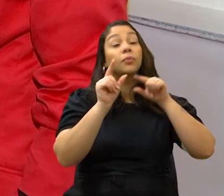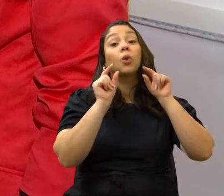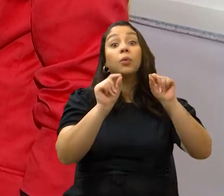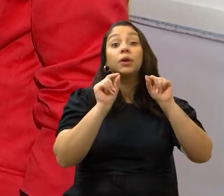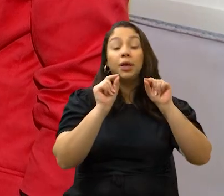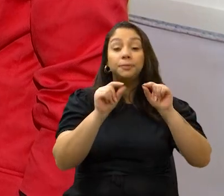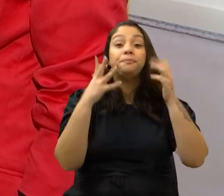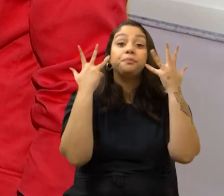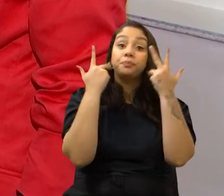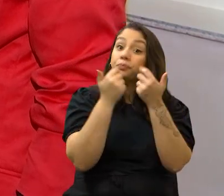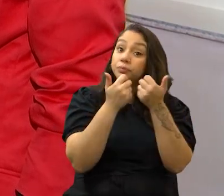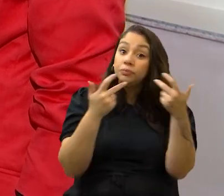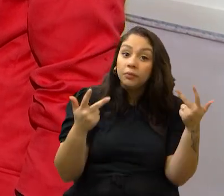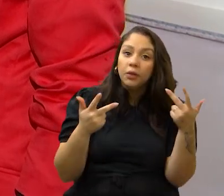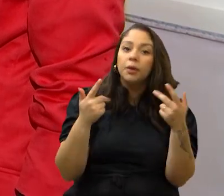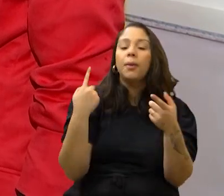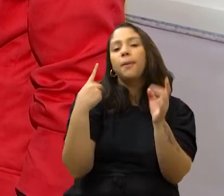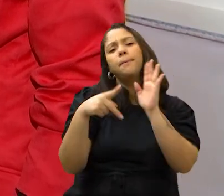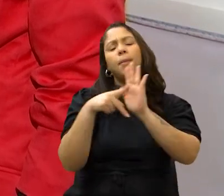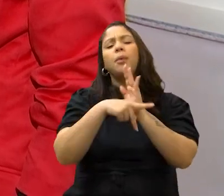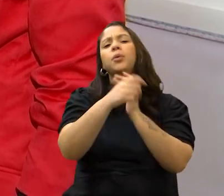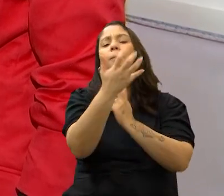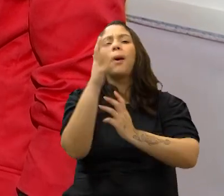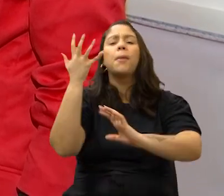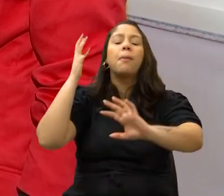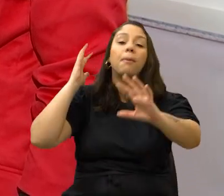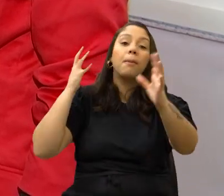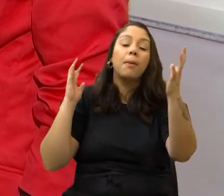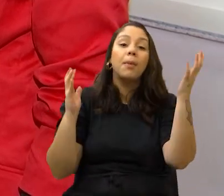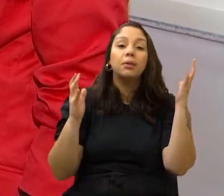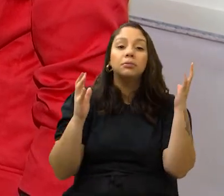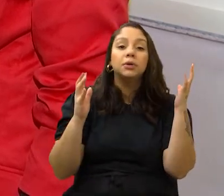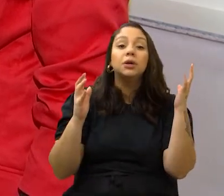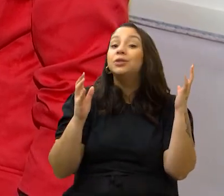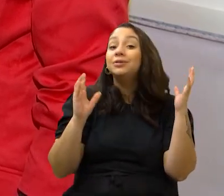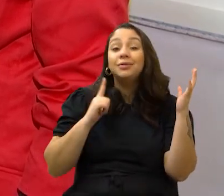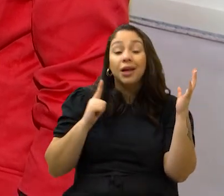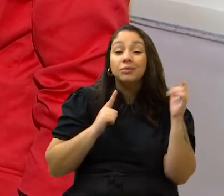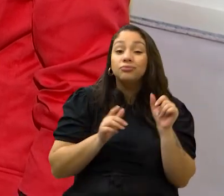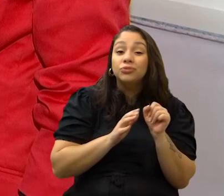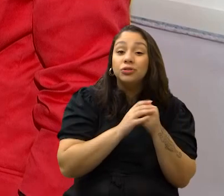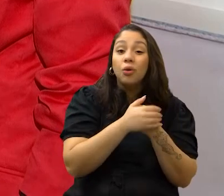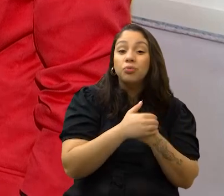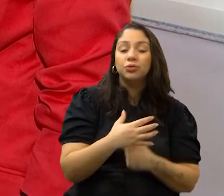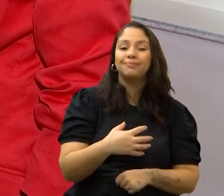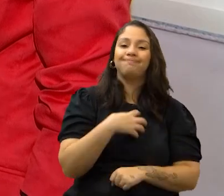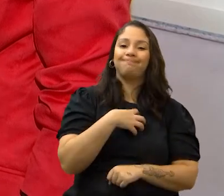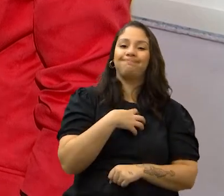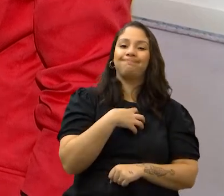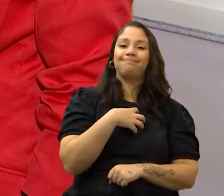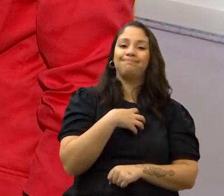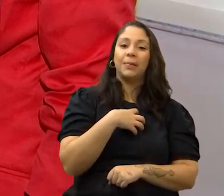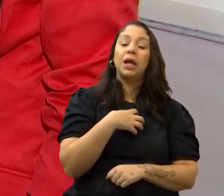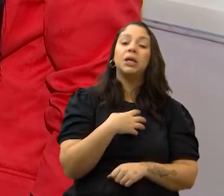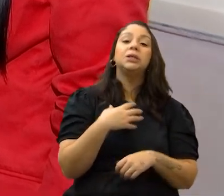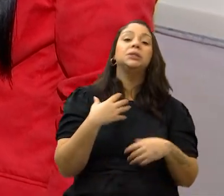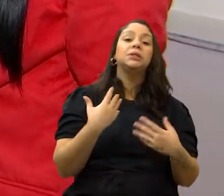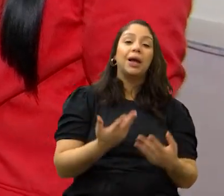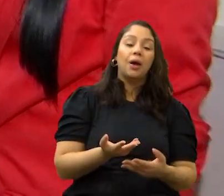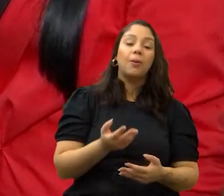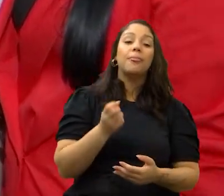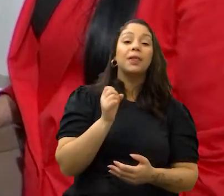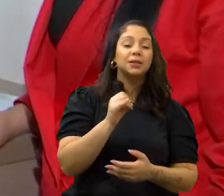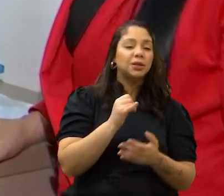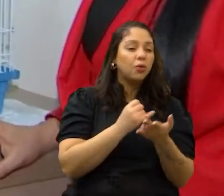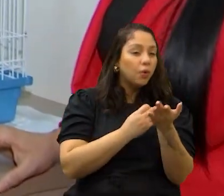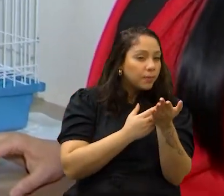toque que a gente dá é que o animal silvestre, exótico, ele esconde muita sintomatologia, né? Então a gente fala